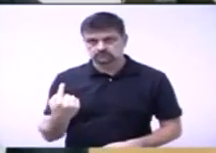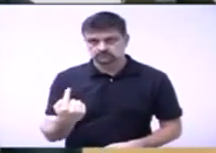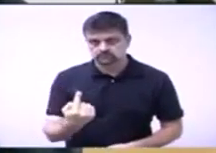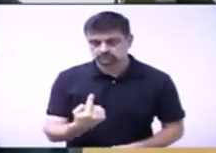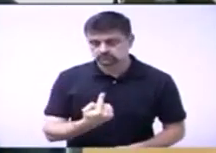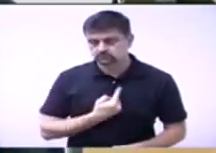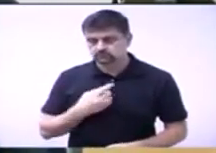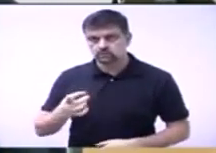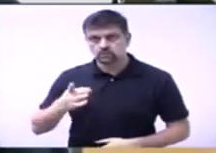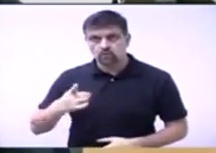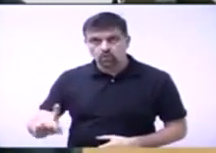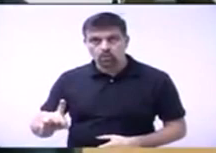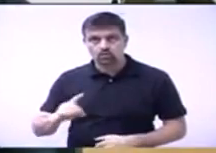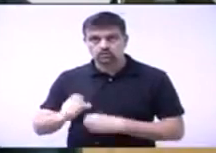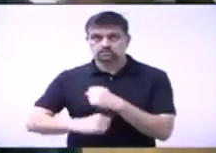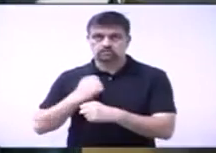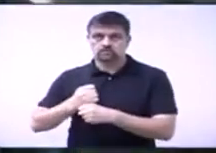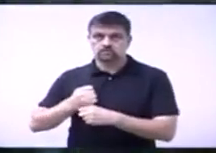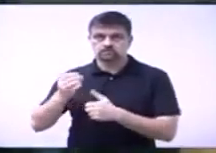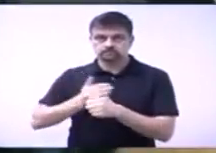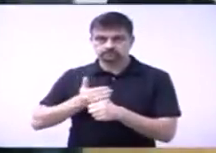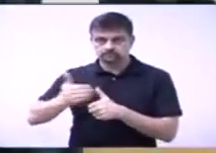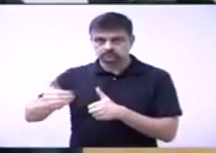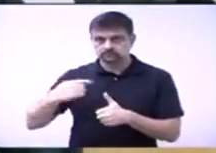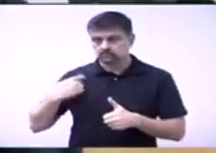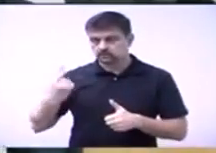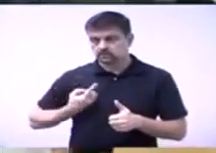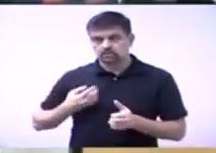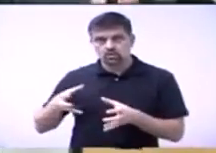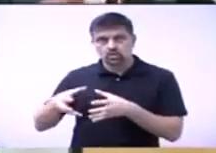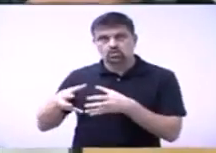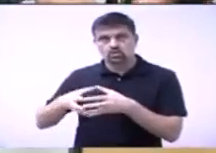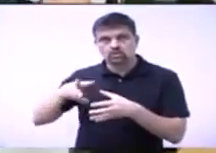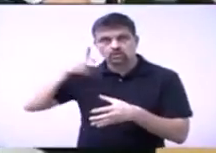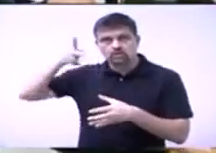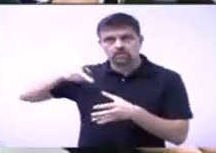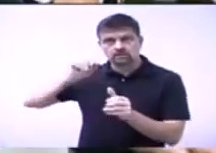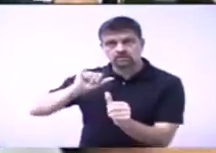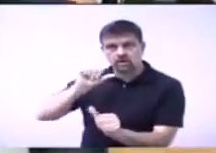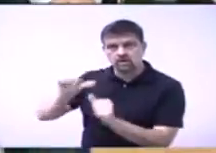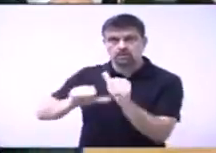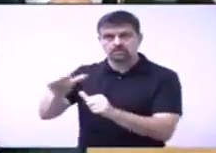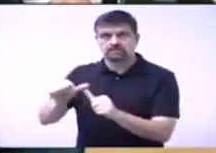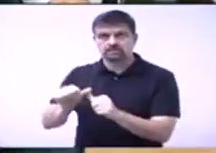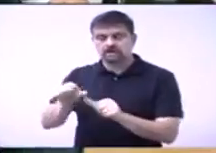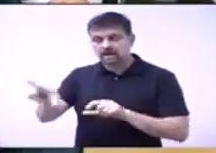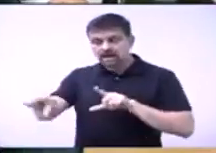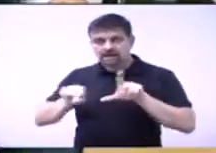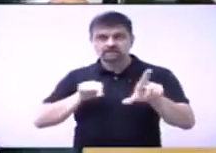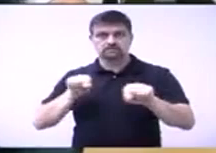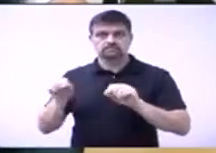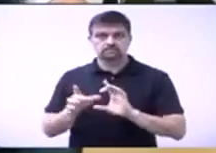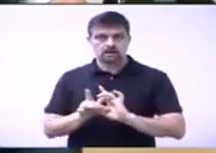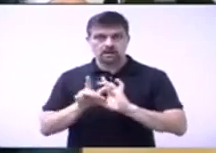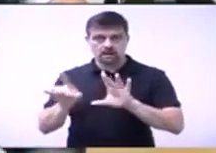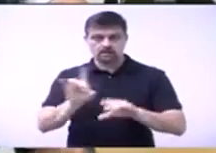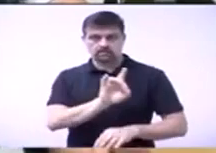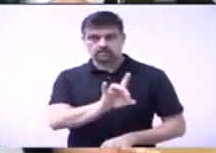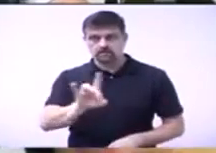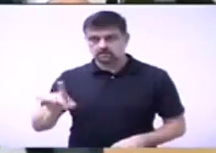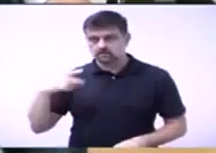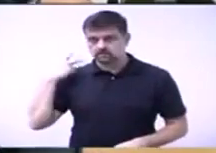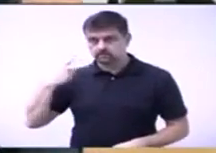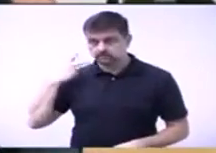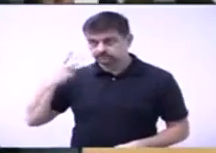ano de mandato, pudéssemos mudar de partido, né, se fosse a opção ou não, é uma